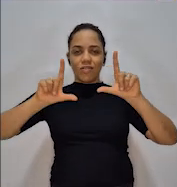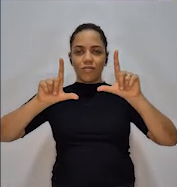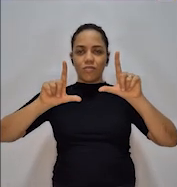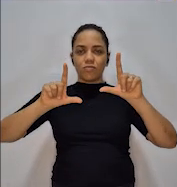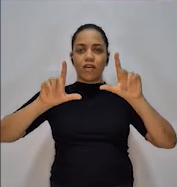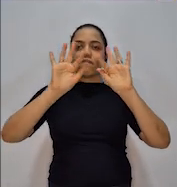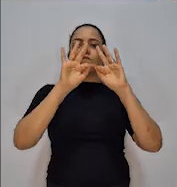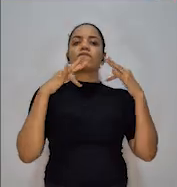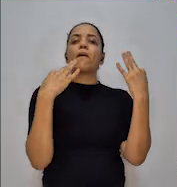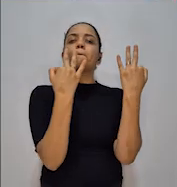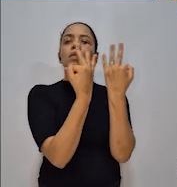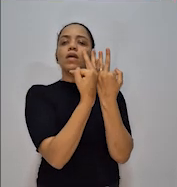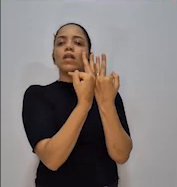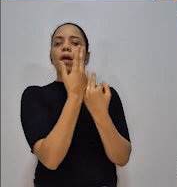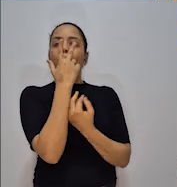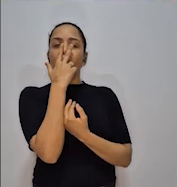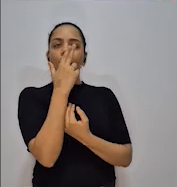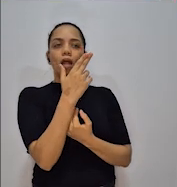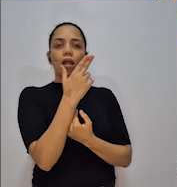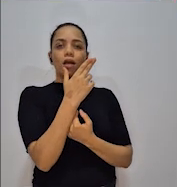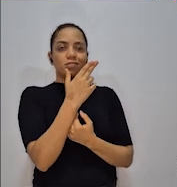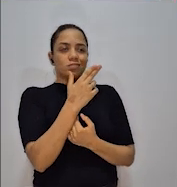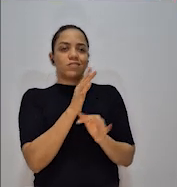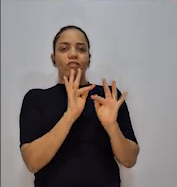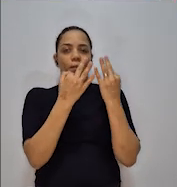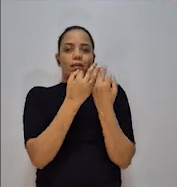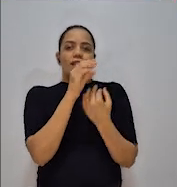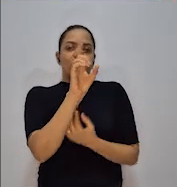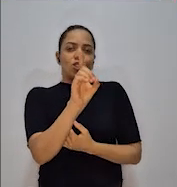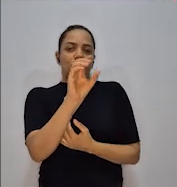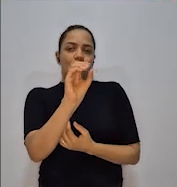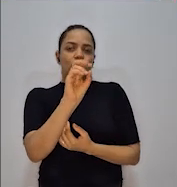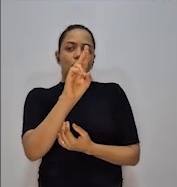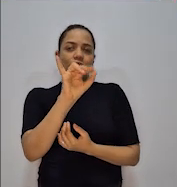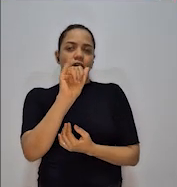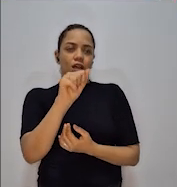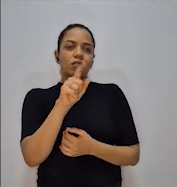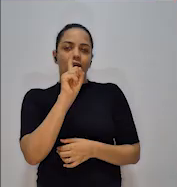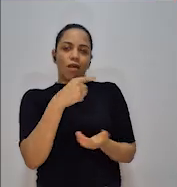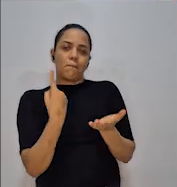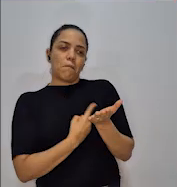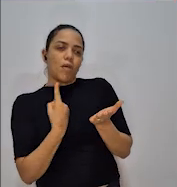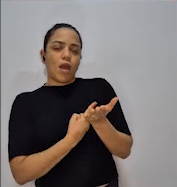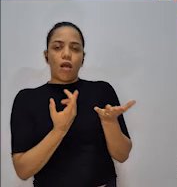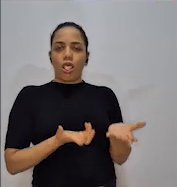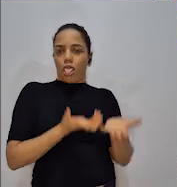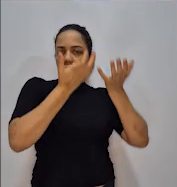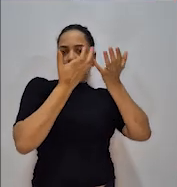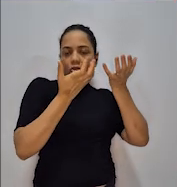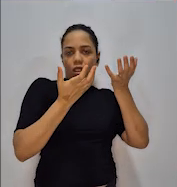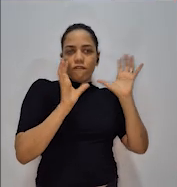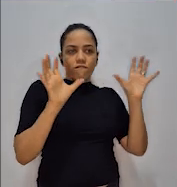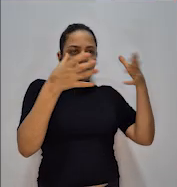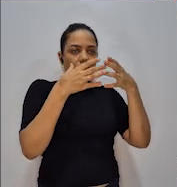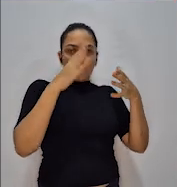da família Doriana, né? Da antiga família Doriana, que não existe mais. Não sei nem se a Doriana existe, mas o fato é